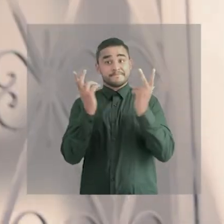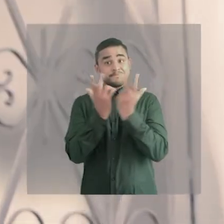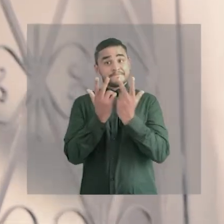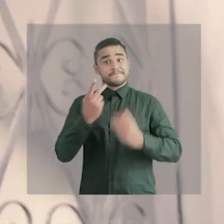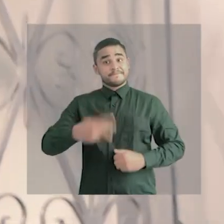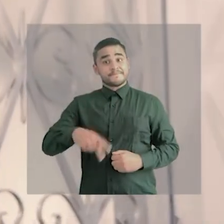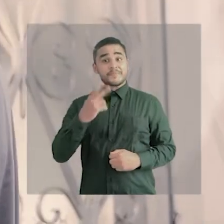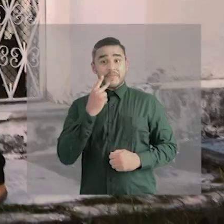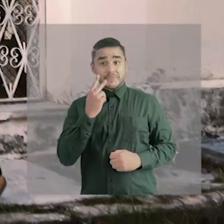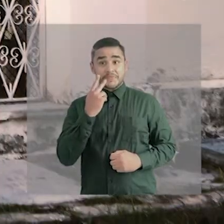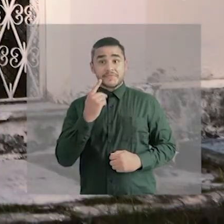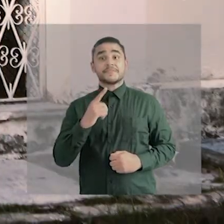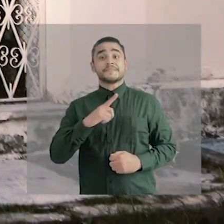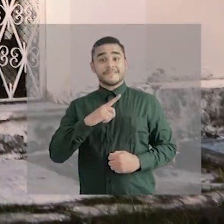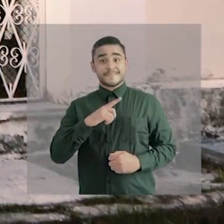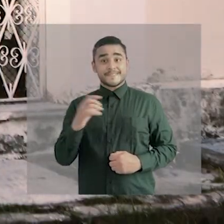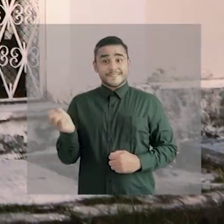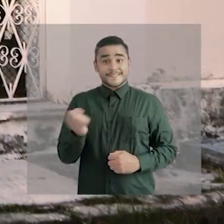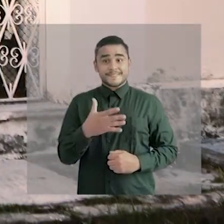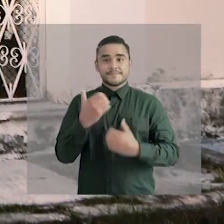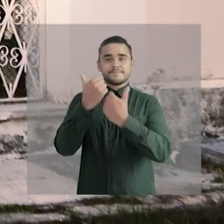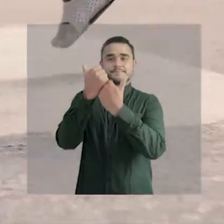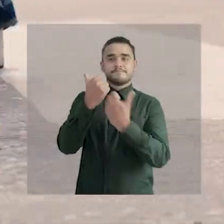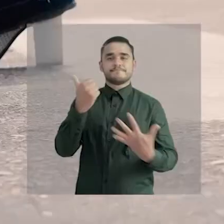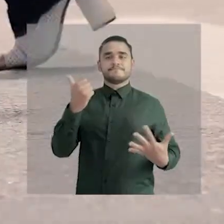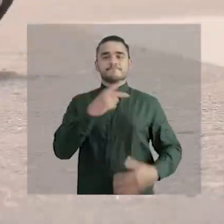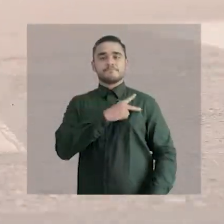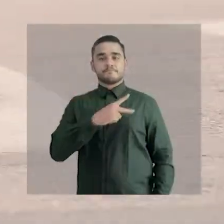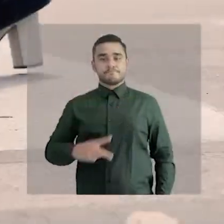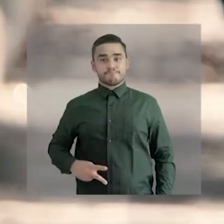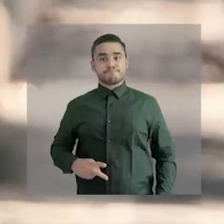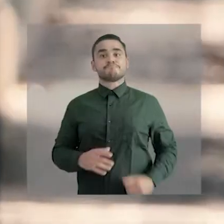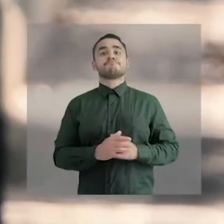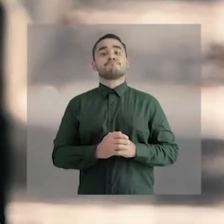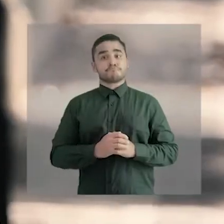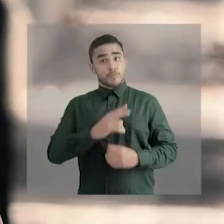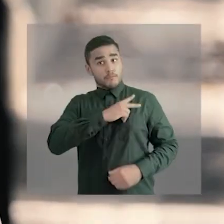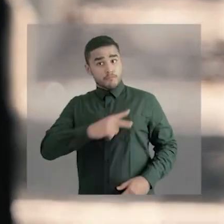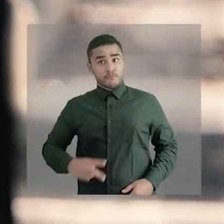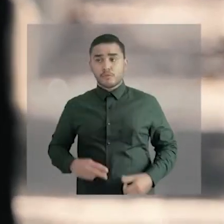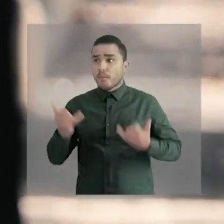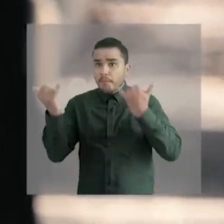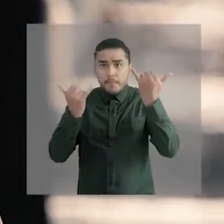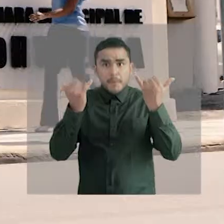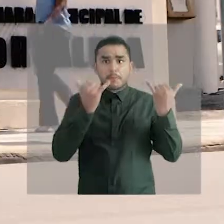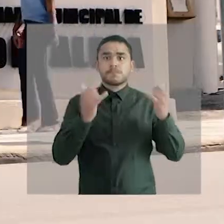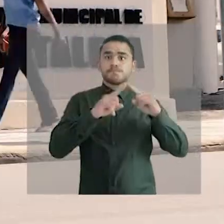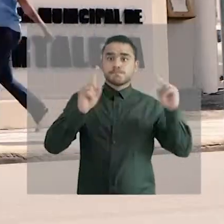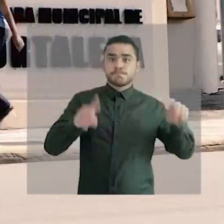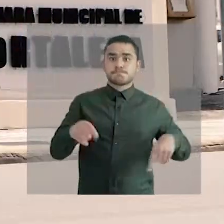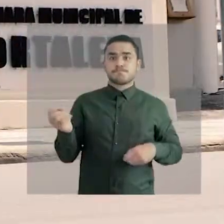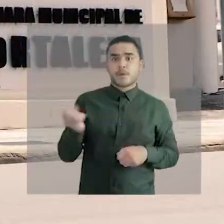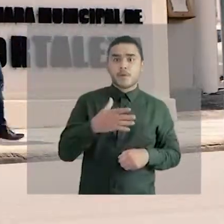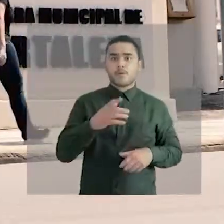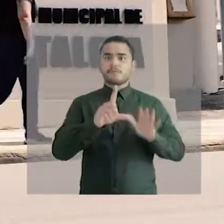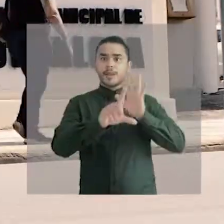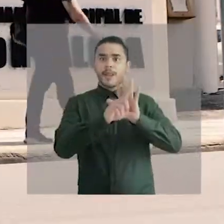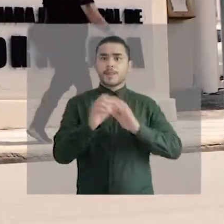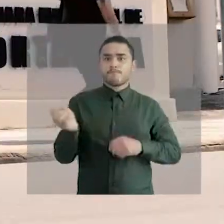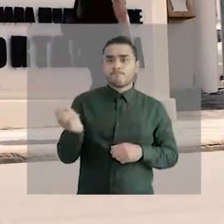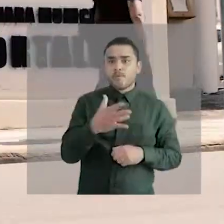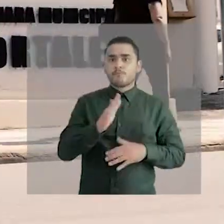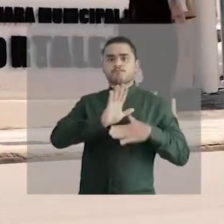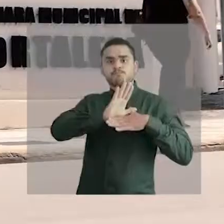Câmara Municipal de Fortaleza está com uma nova mesa diretora. Vereadores que vão ouvir nossa voz e trazer leis e projetos